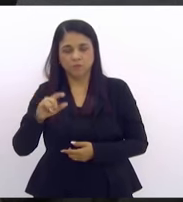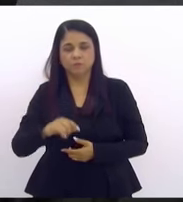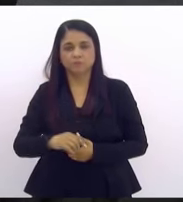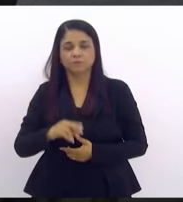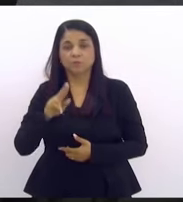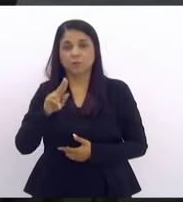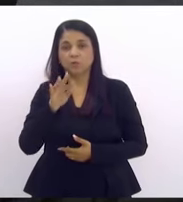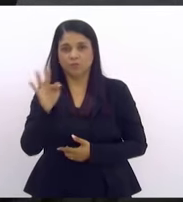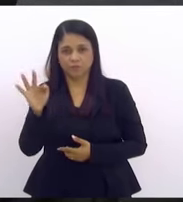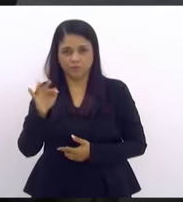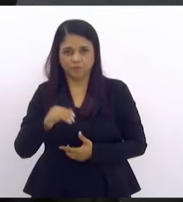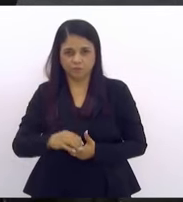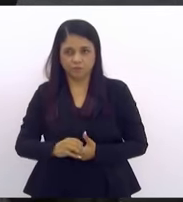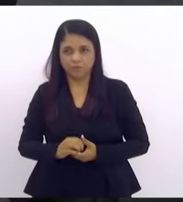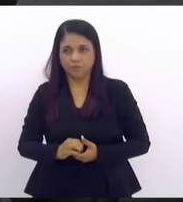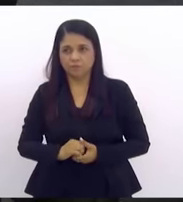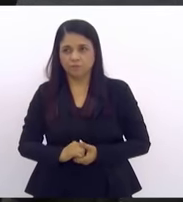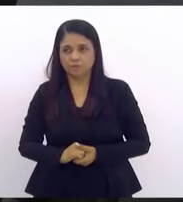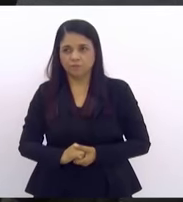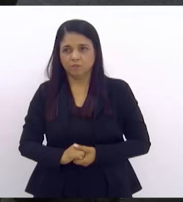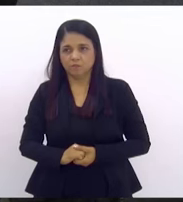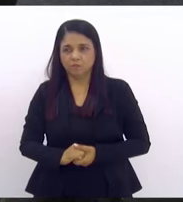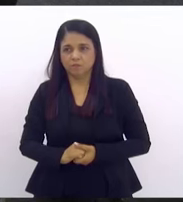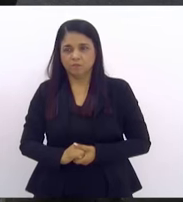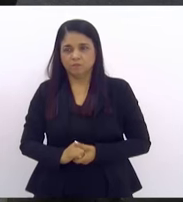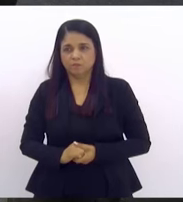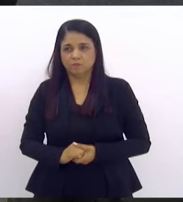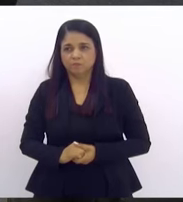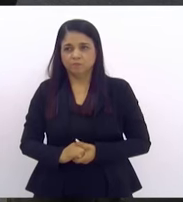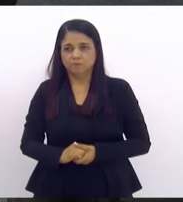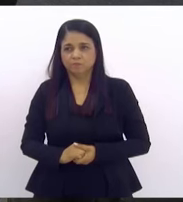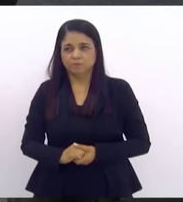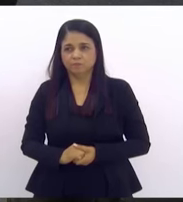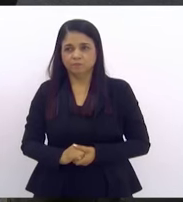uf só aqu botãozinho